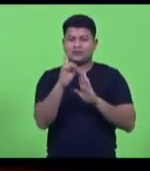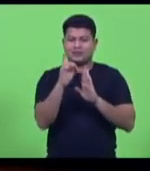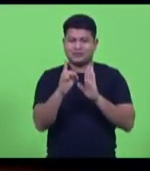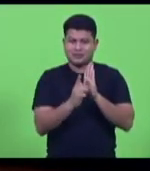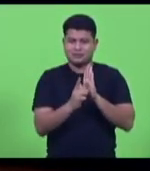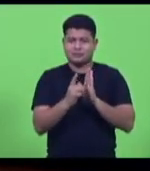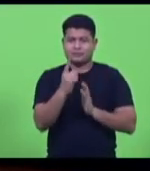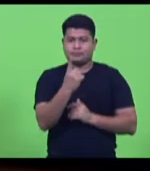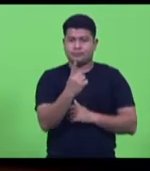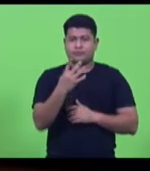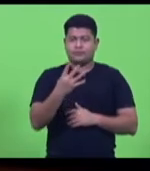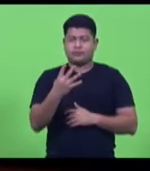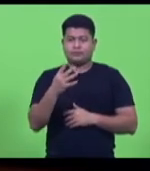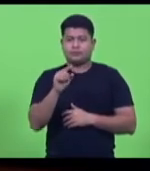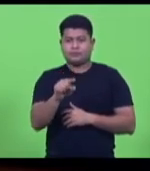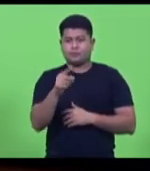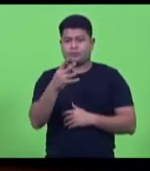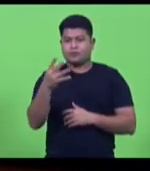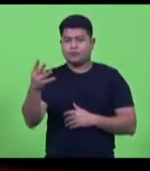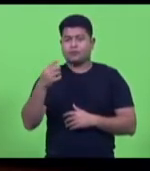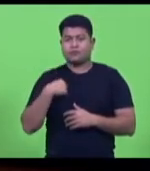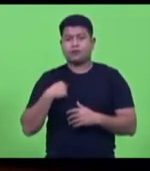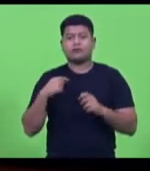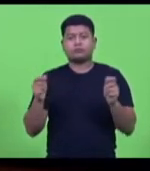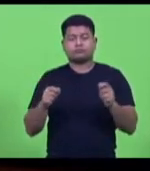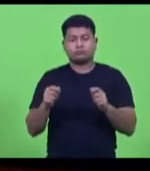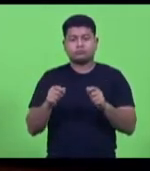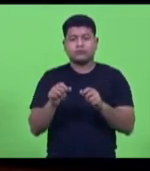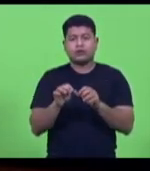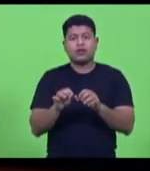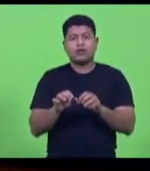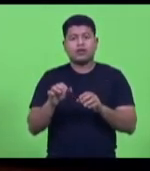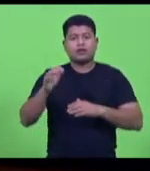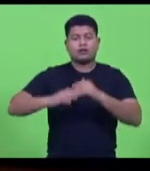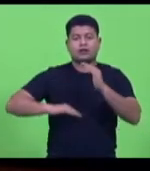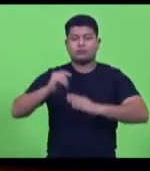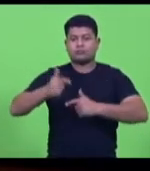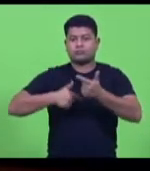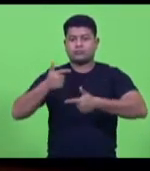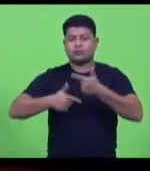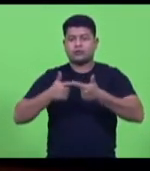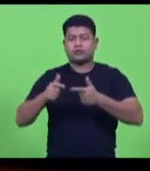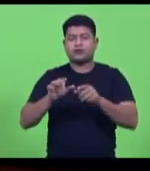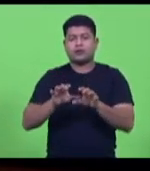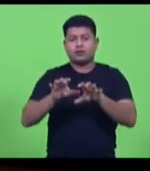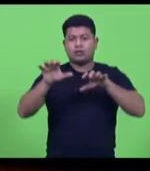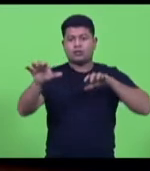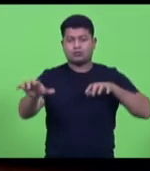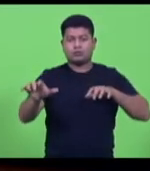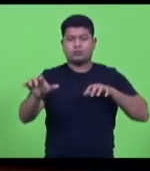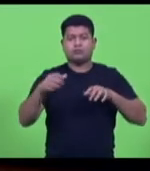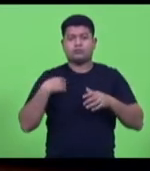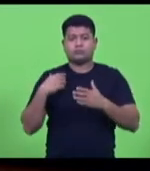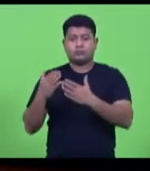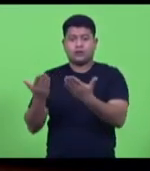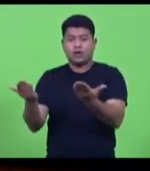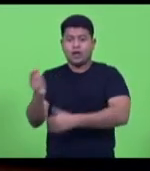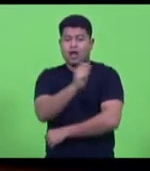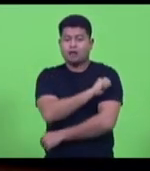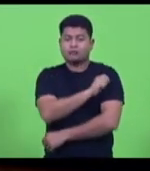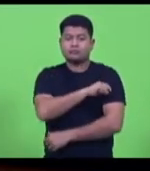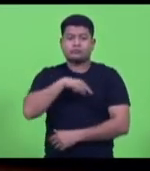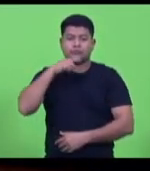de realização de atividades fora do ambiente escolar para estudantes que estejam impossibilitados